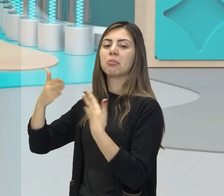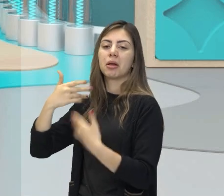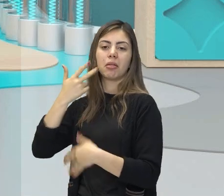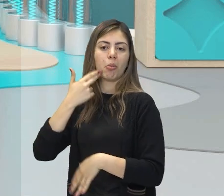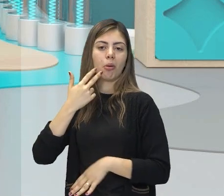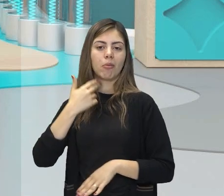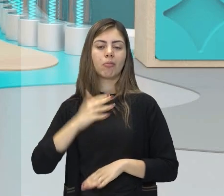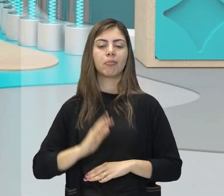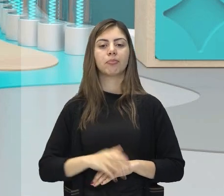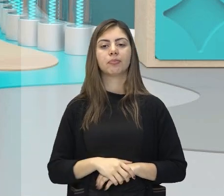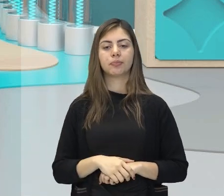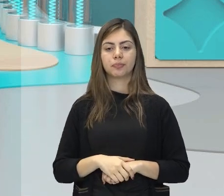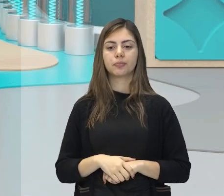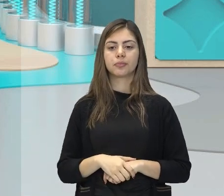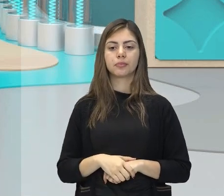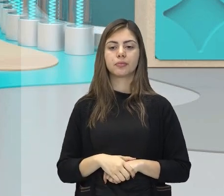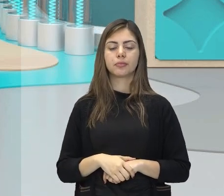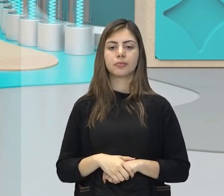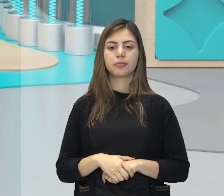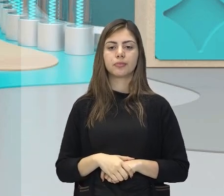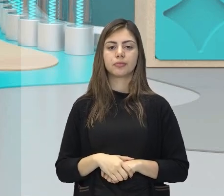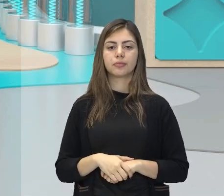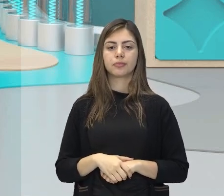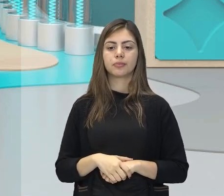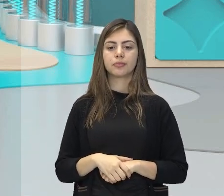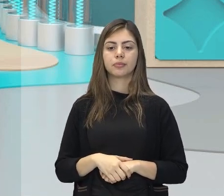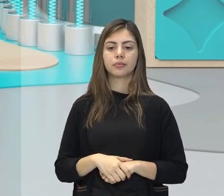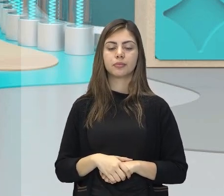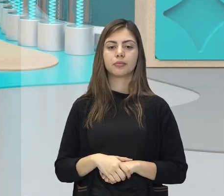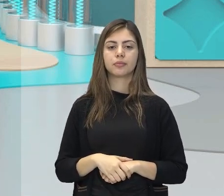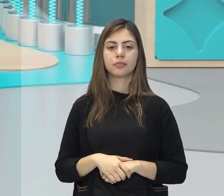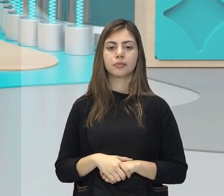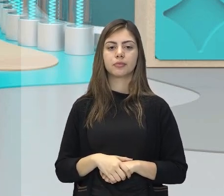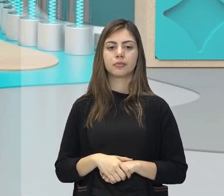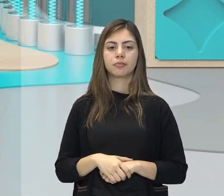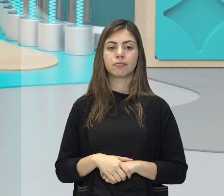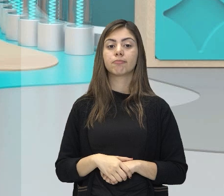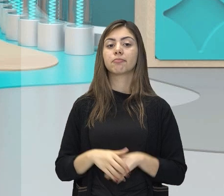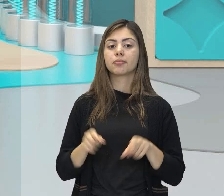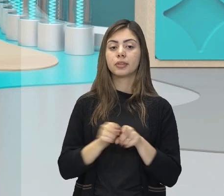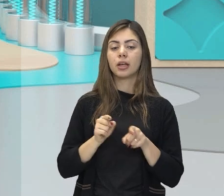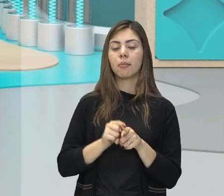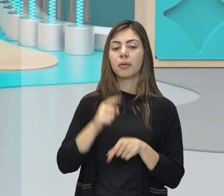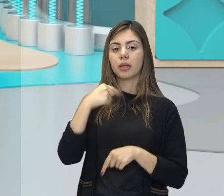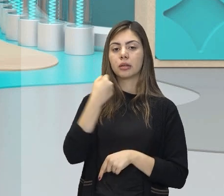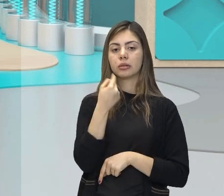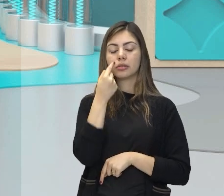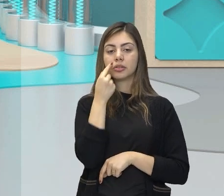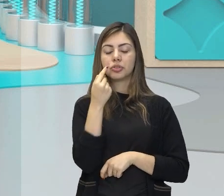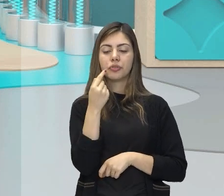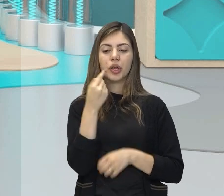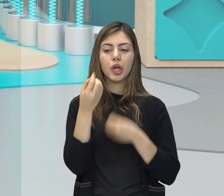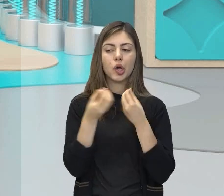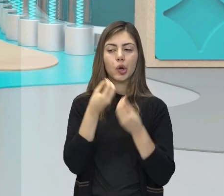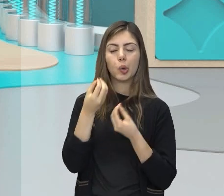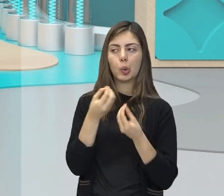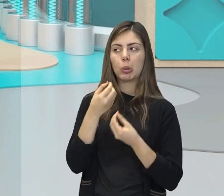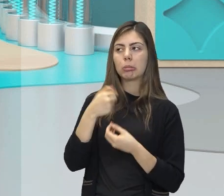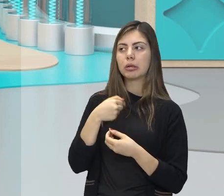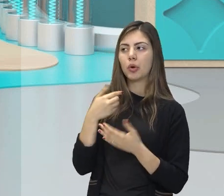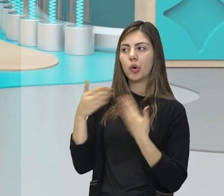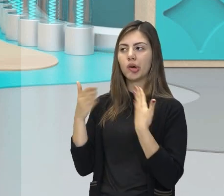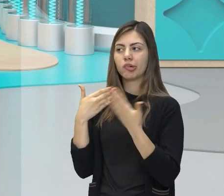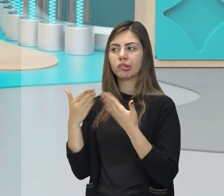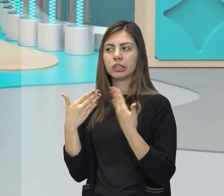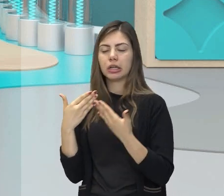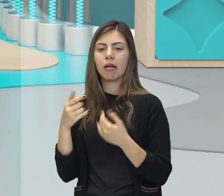Seguindo adiante, é importante também sinalizar no seu planejamento qual será a linguagem utilizada. Se vai